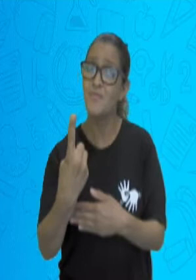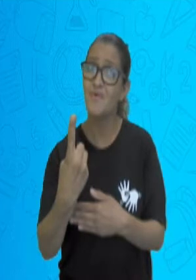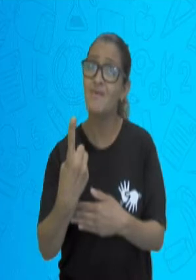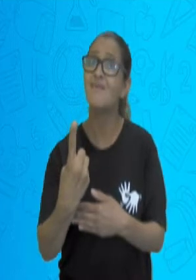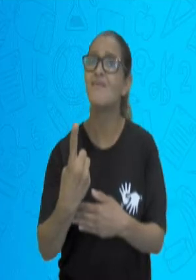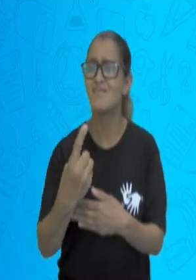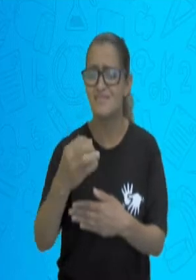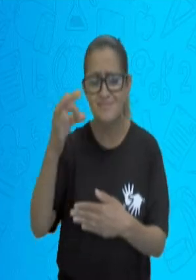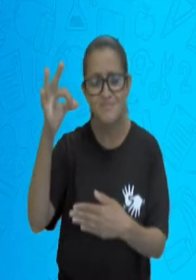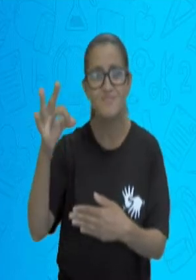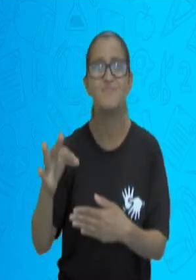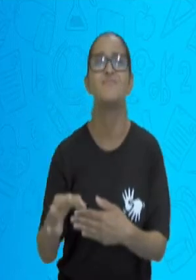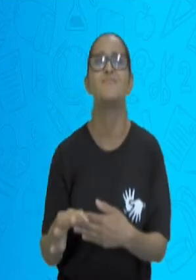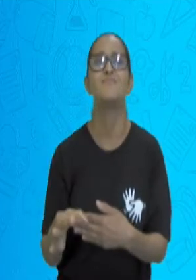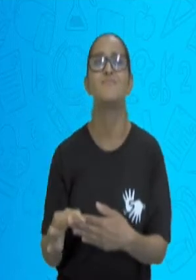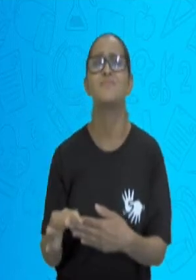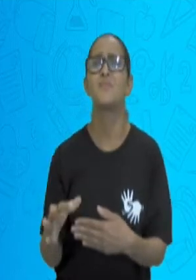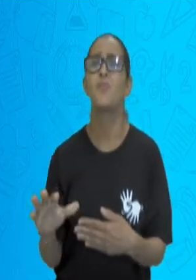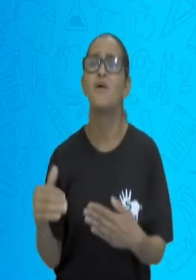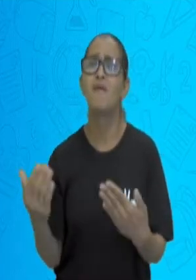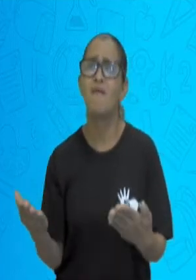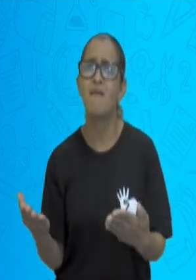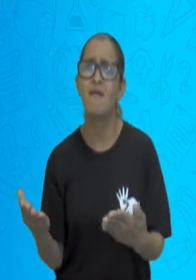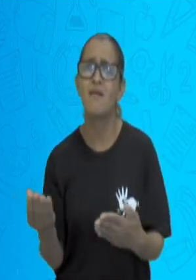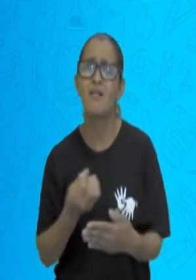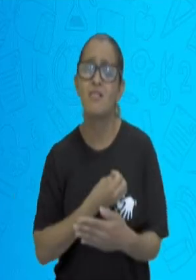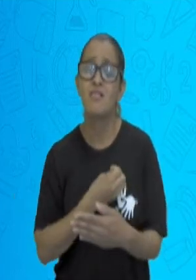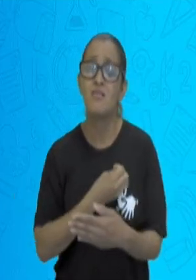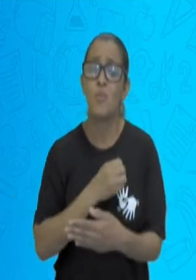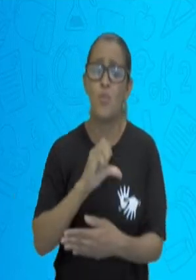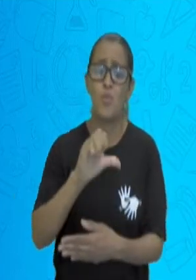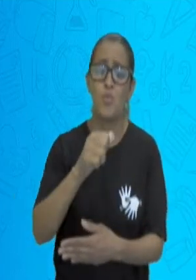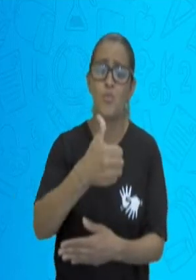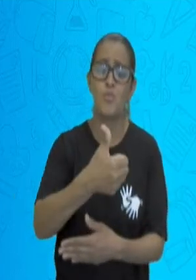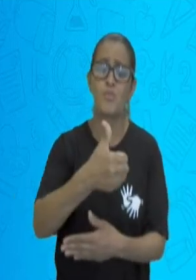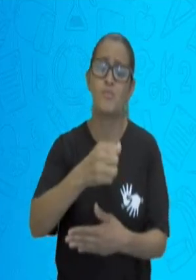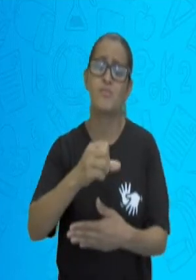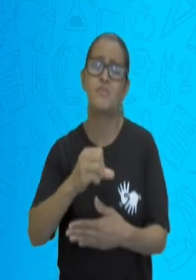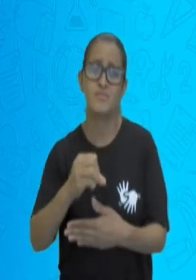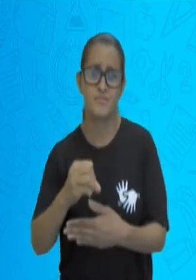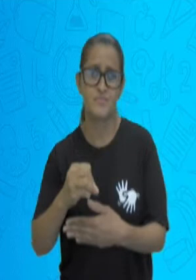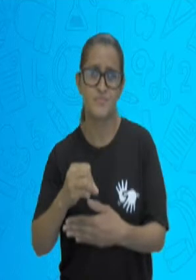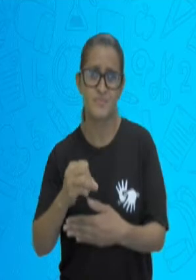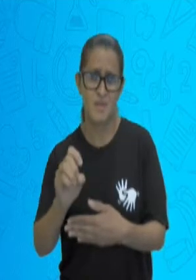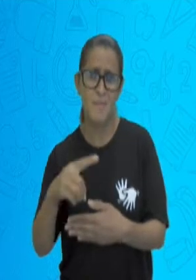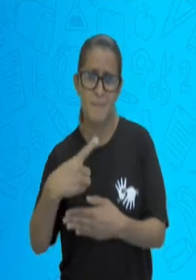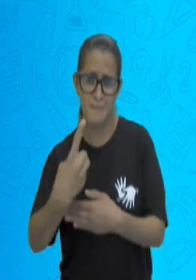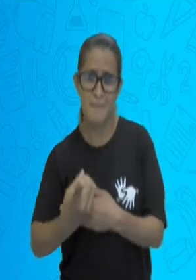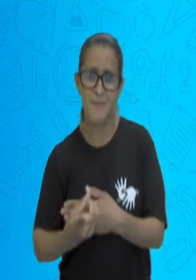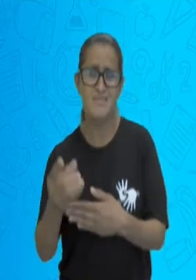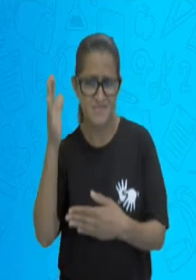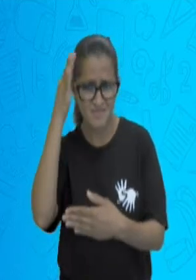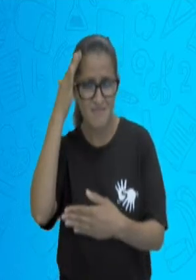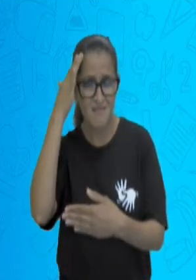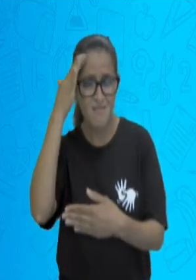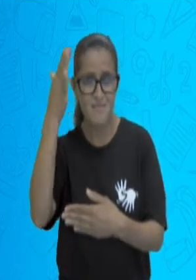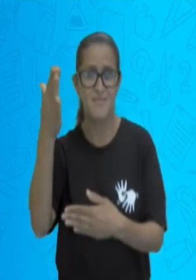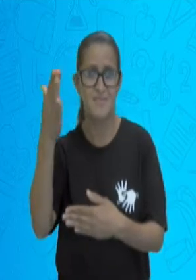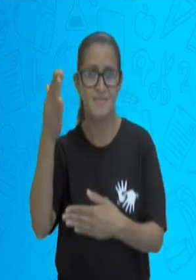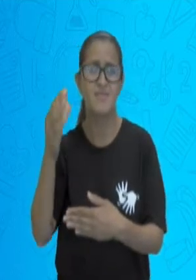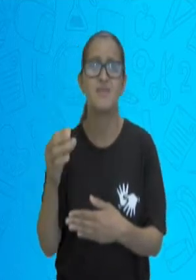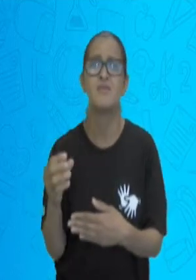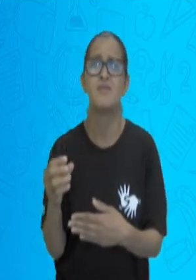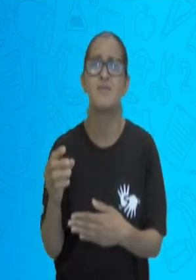o 201. E você sabe qual é o número que vem após o 10? Você sabe qual é o